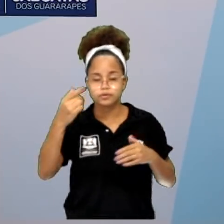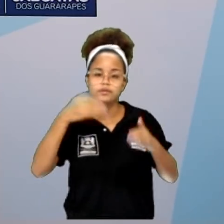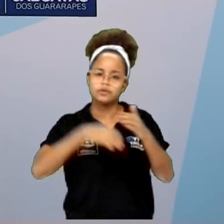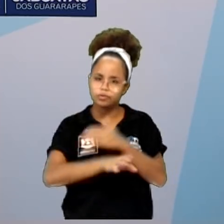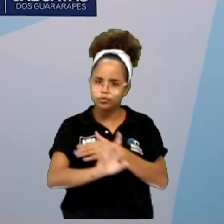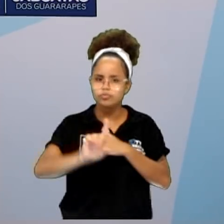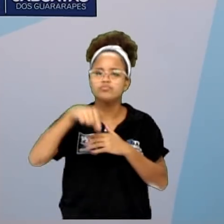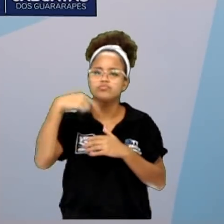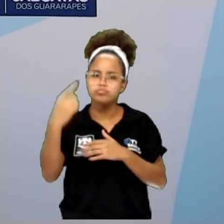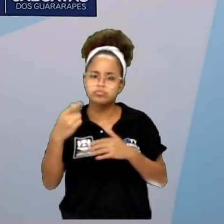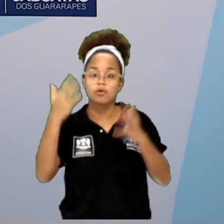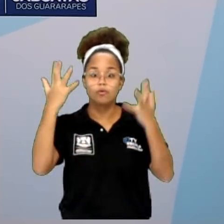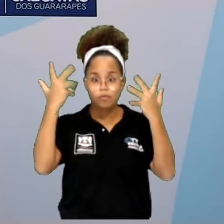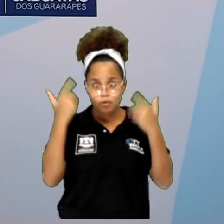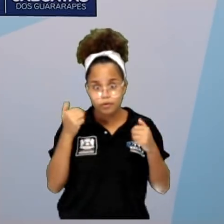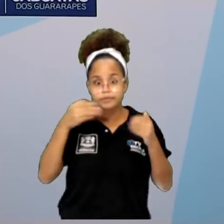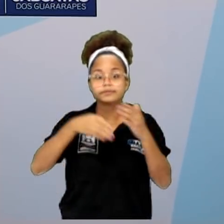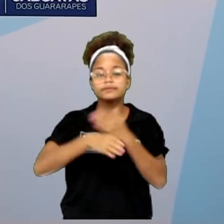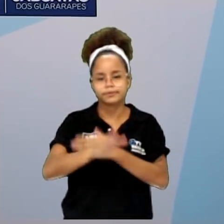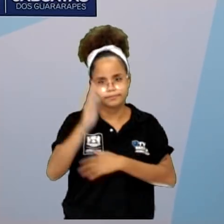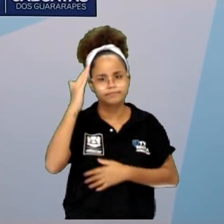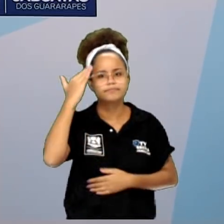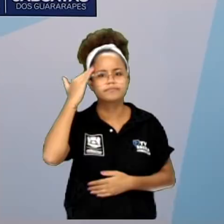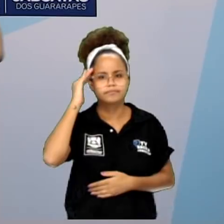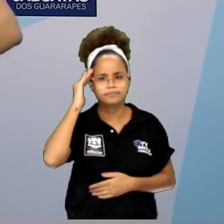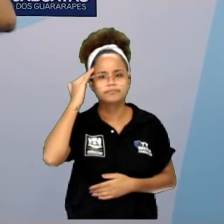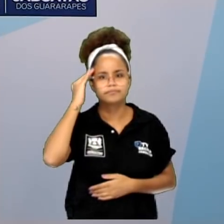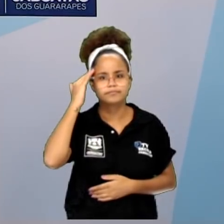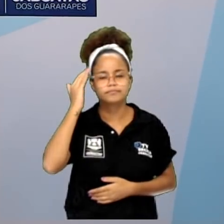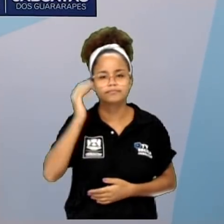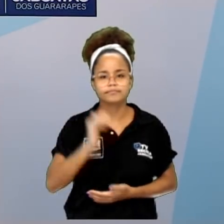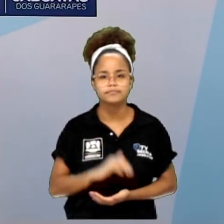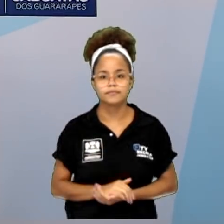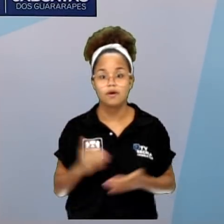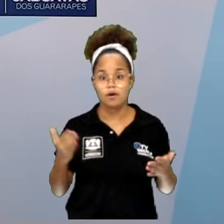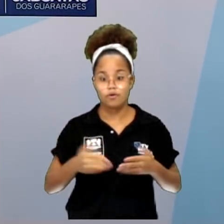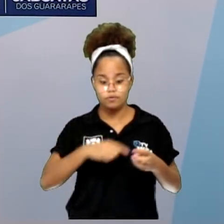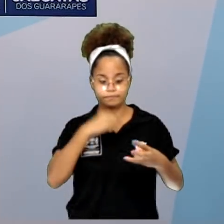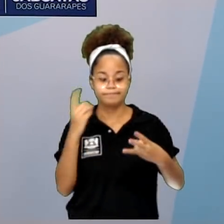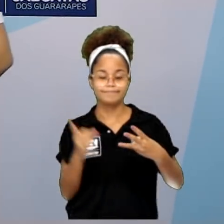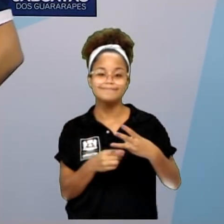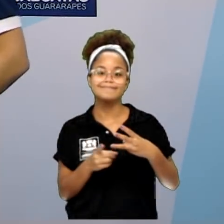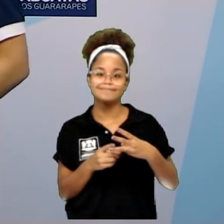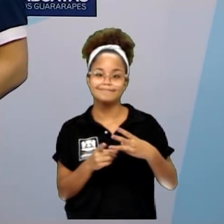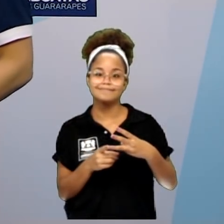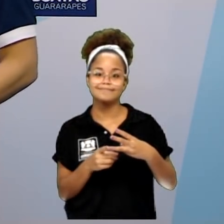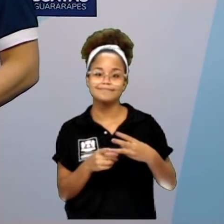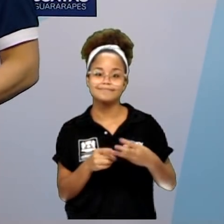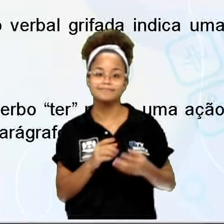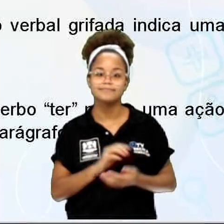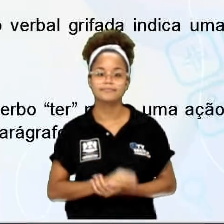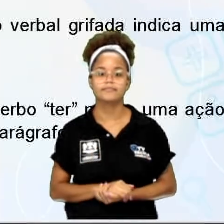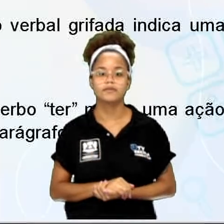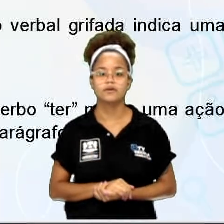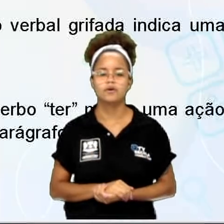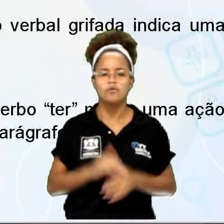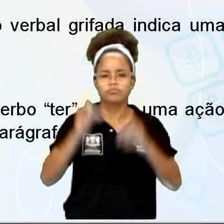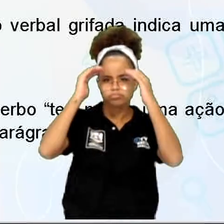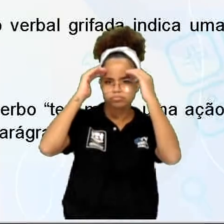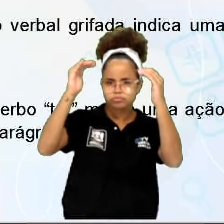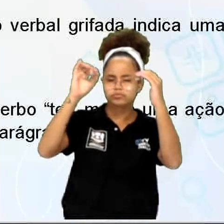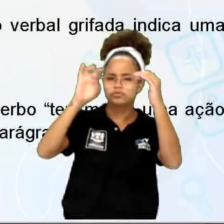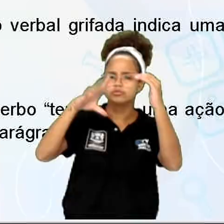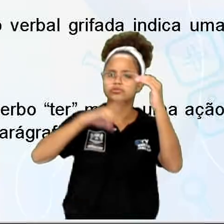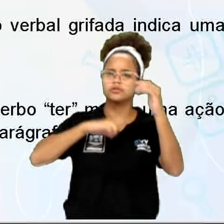Então os leões foram saindo, tá? Segura aí o item 2. Vamos ver o 3. O respeito que só